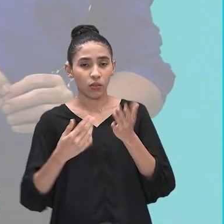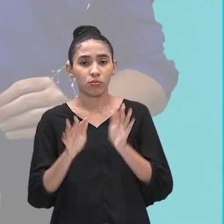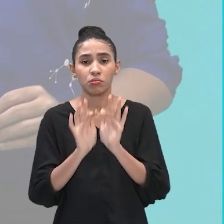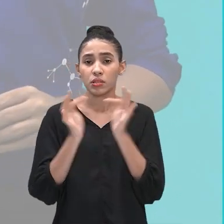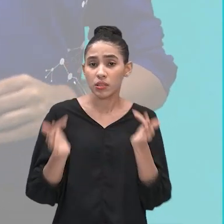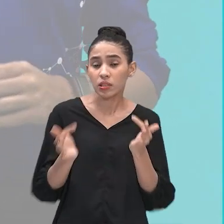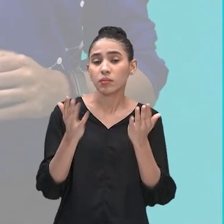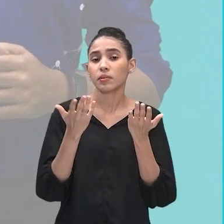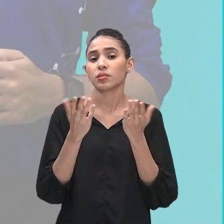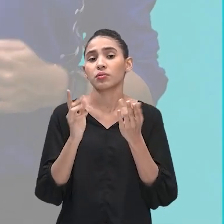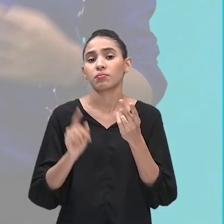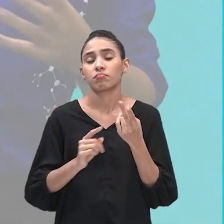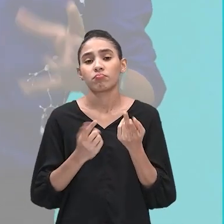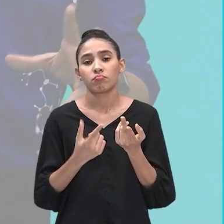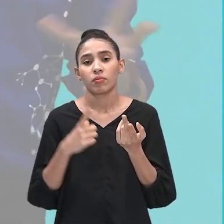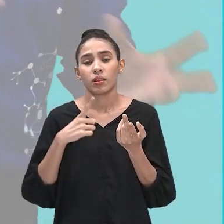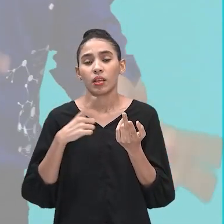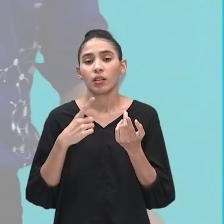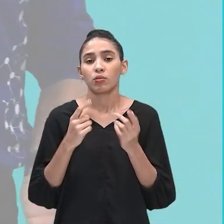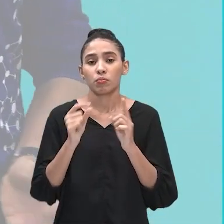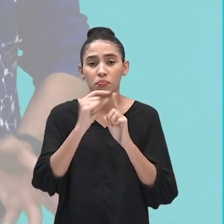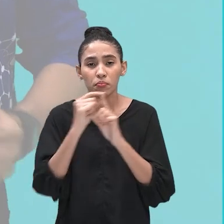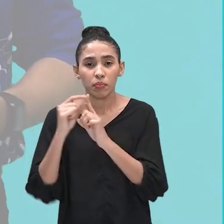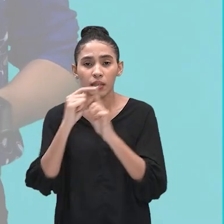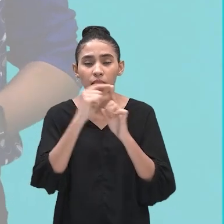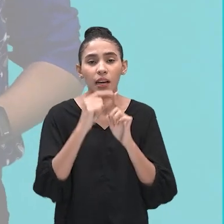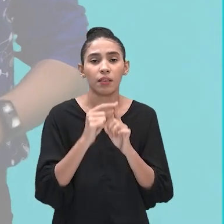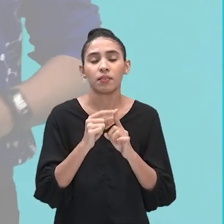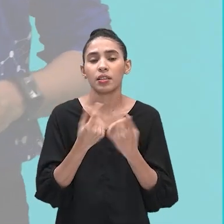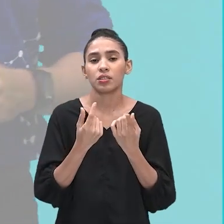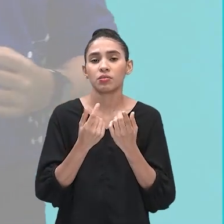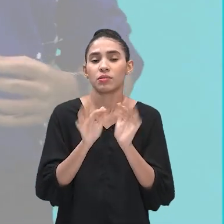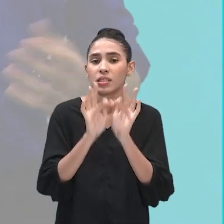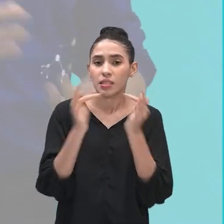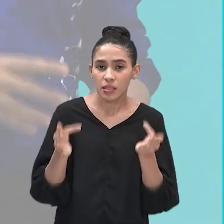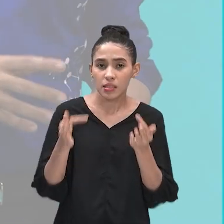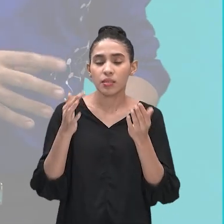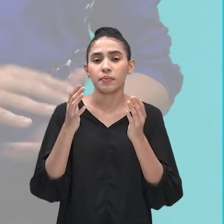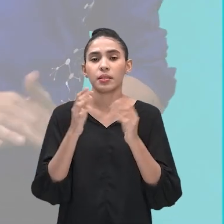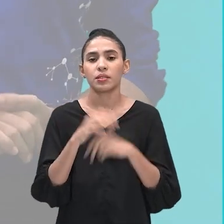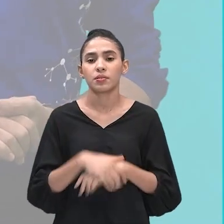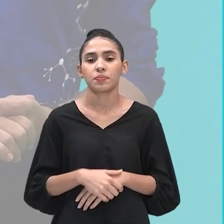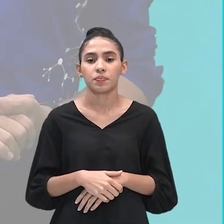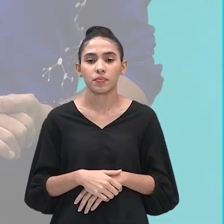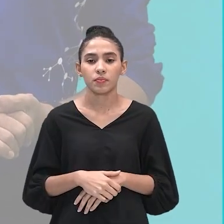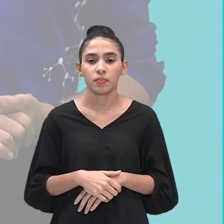sucinta, por meio de expressões atenciosamente, sem mais, uma vez que